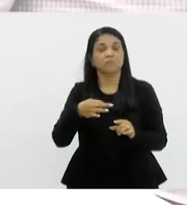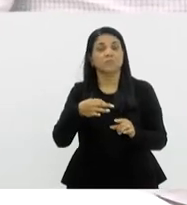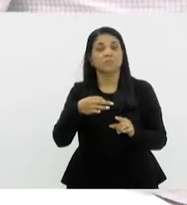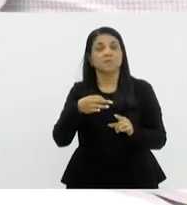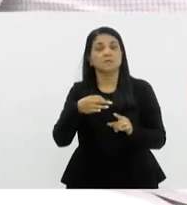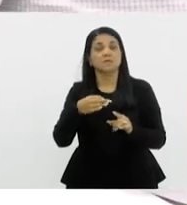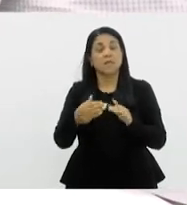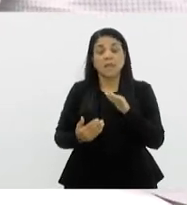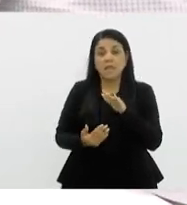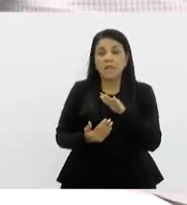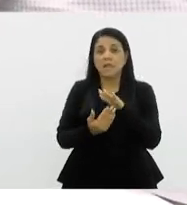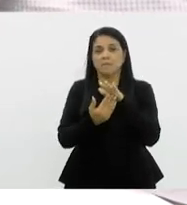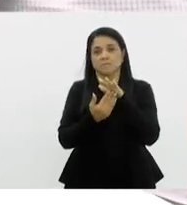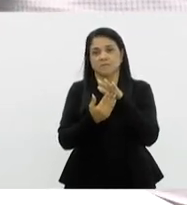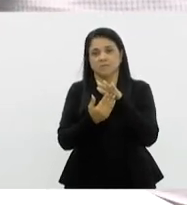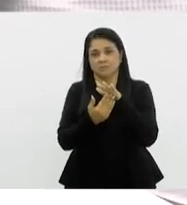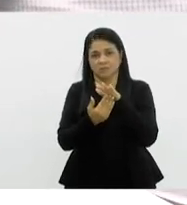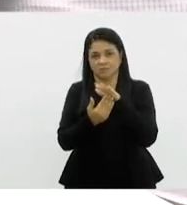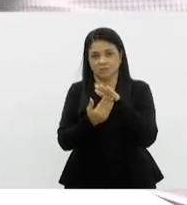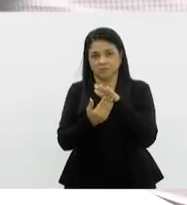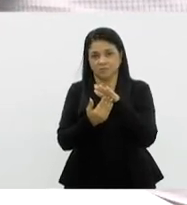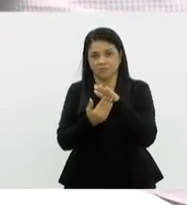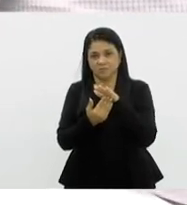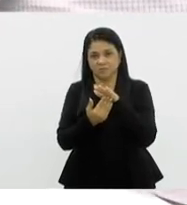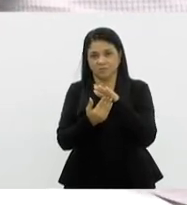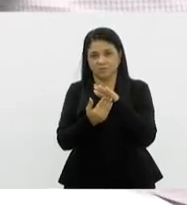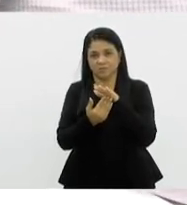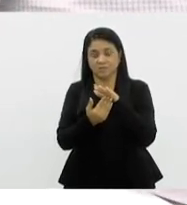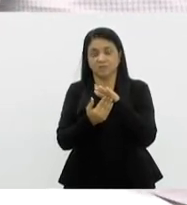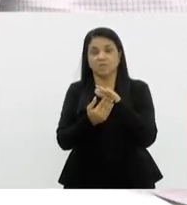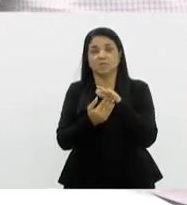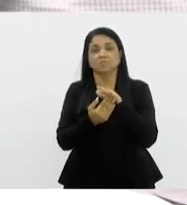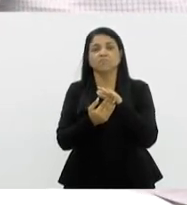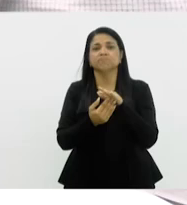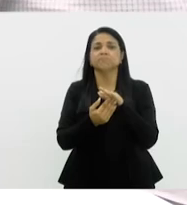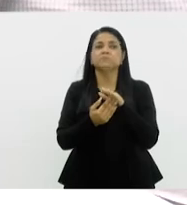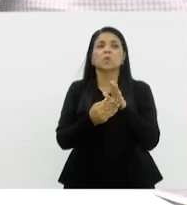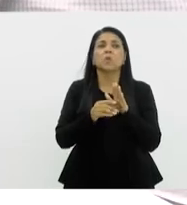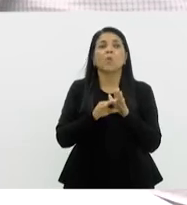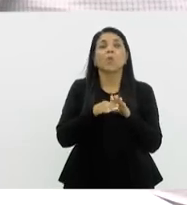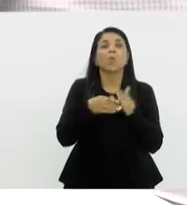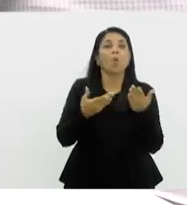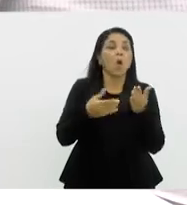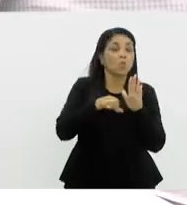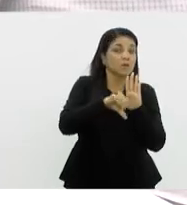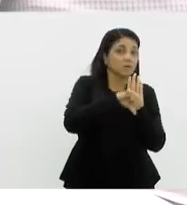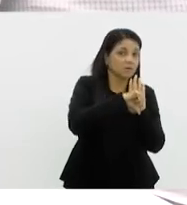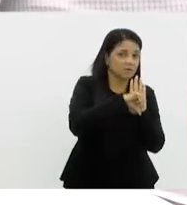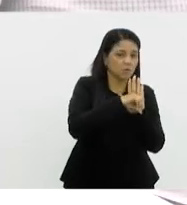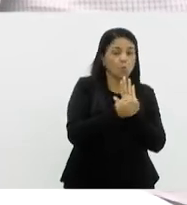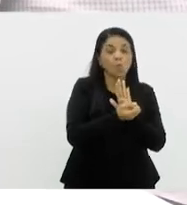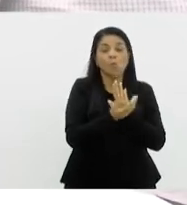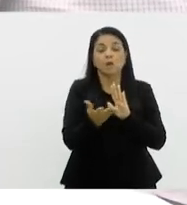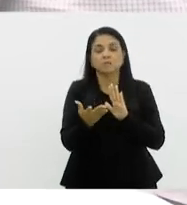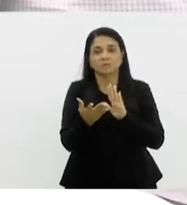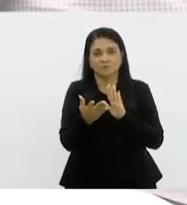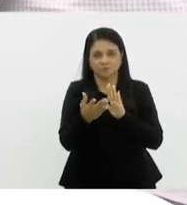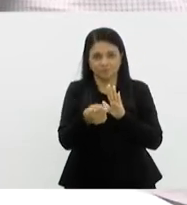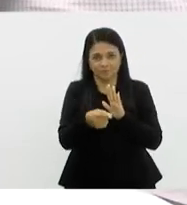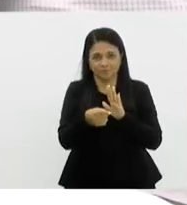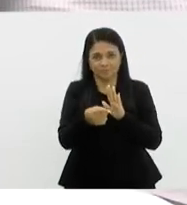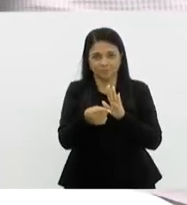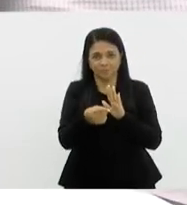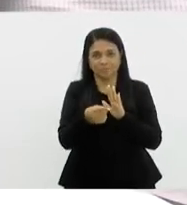um limite que determine em que casos, o que, inclusive, vai diminuir muito o custo da aplicação